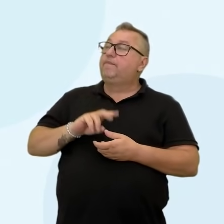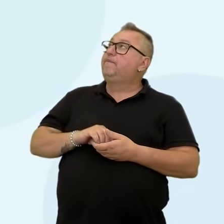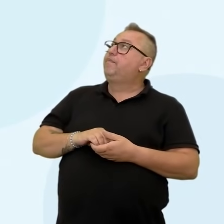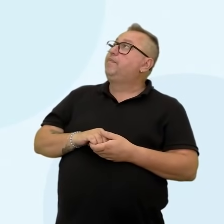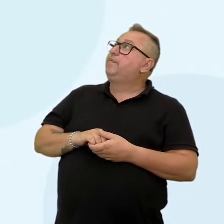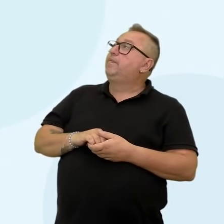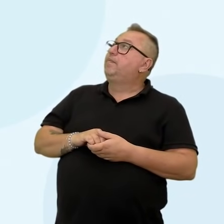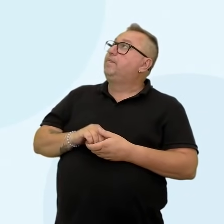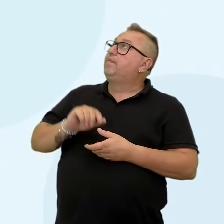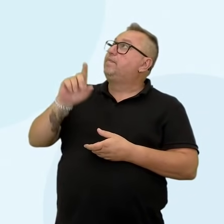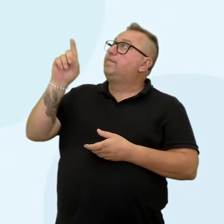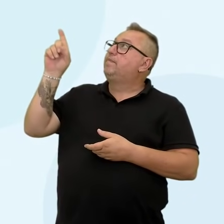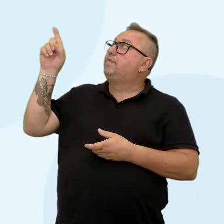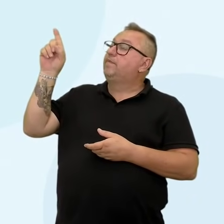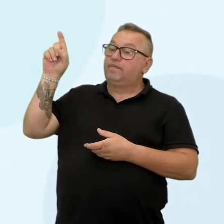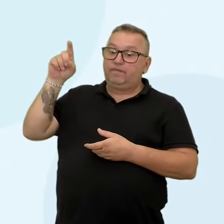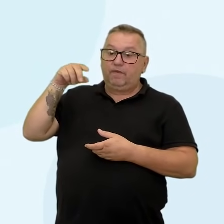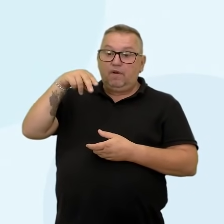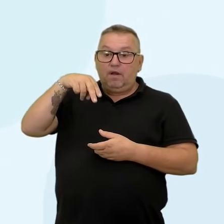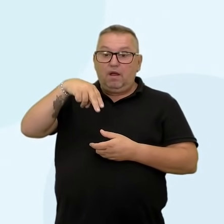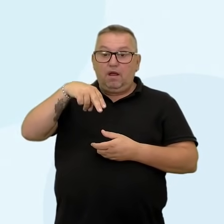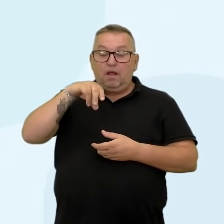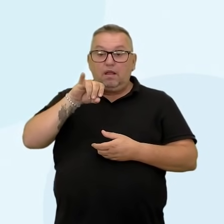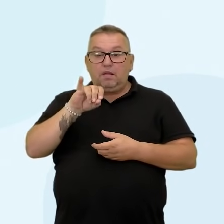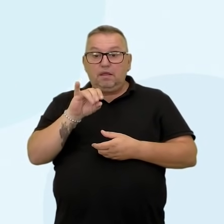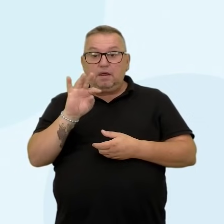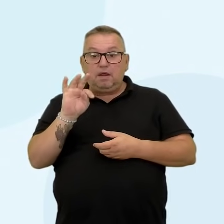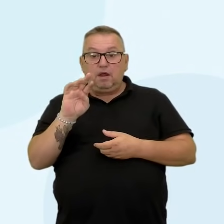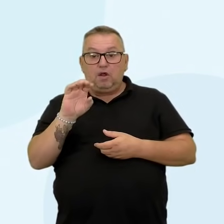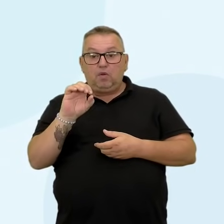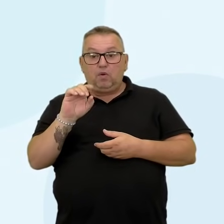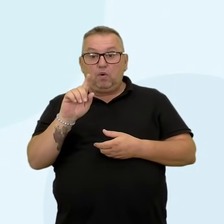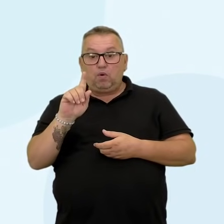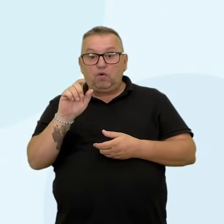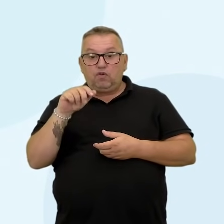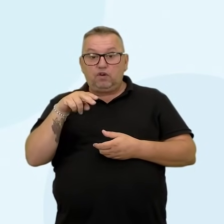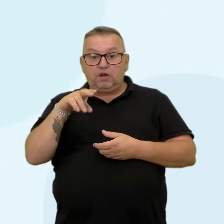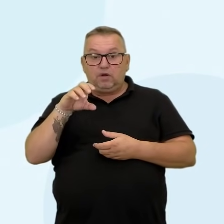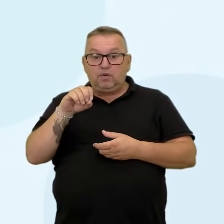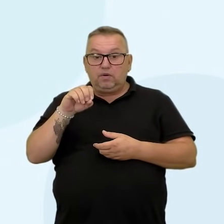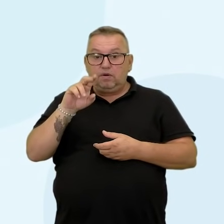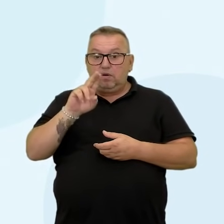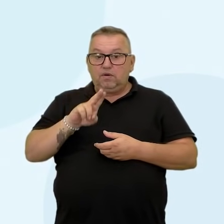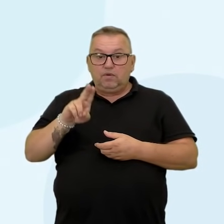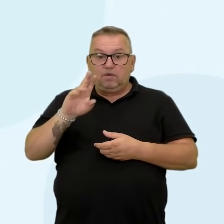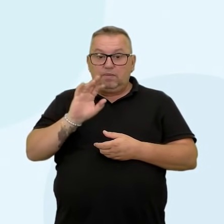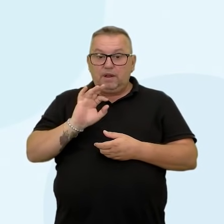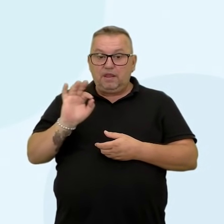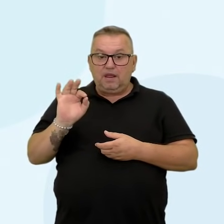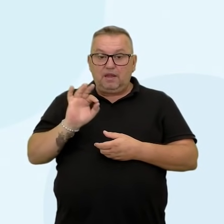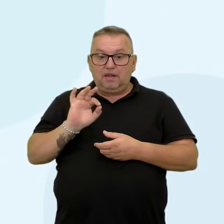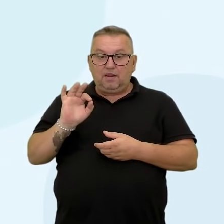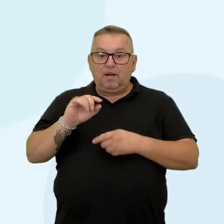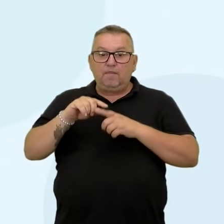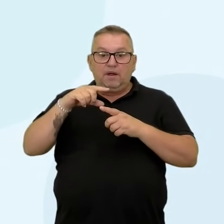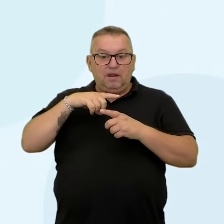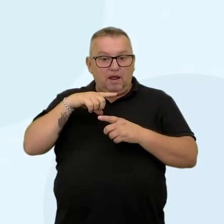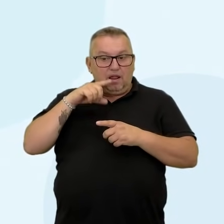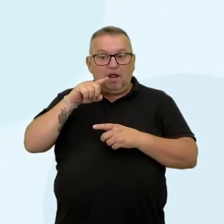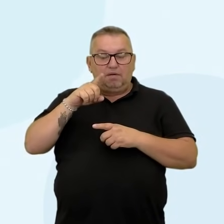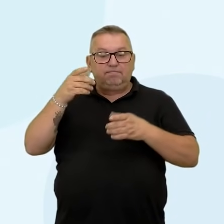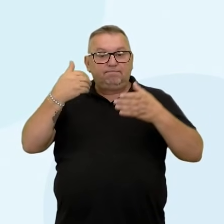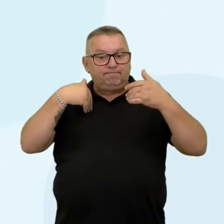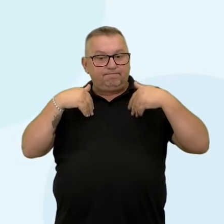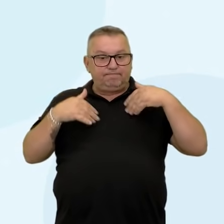é o gás nitrogênio gente 78 por cento a gente não usa nitrogênio para nada né mas tá ele